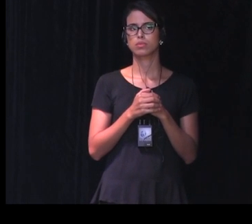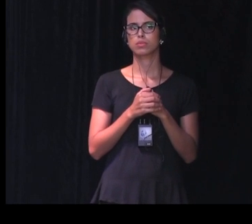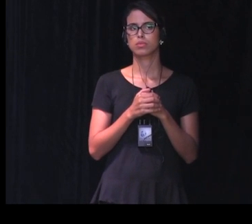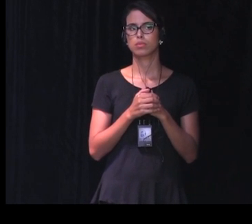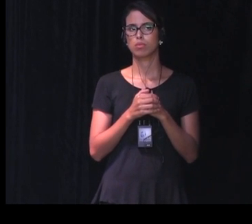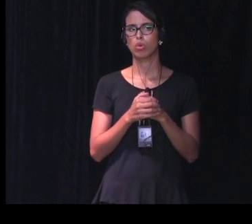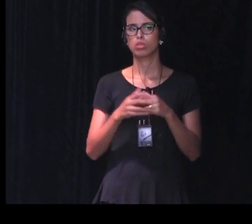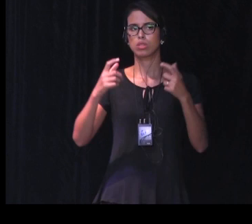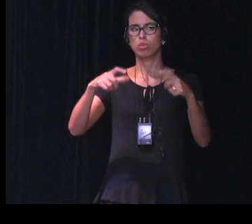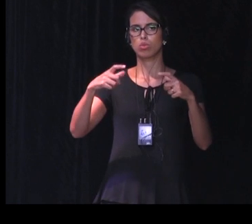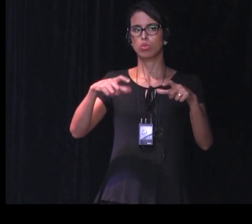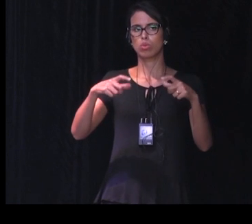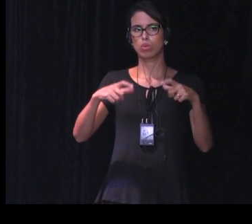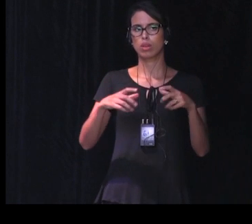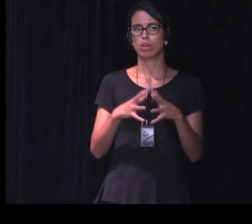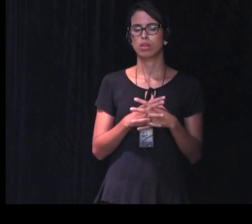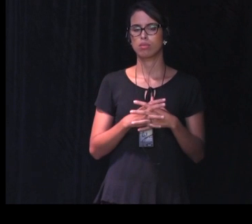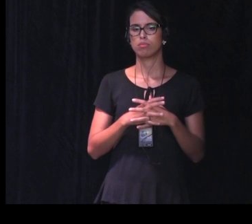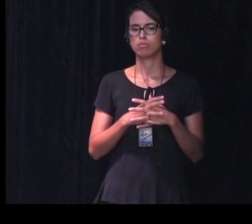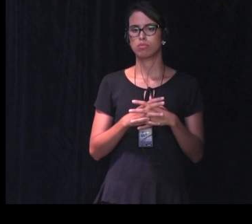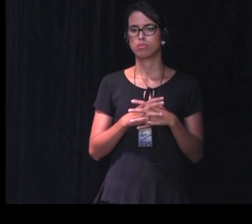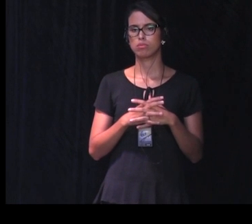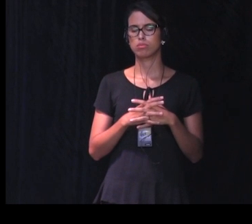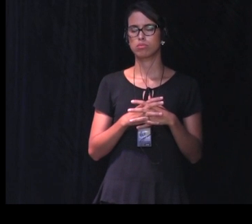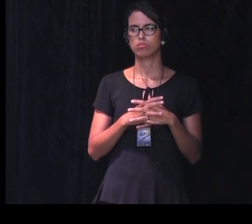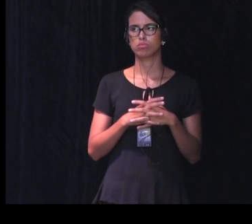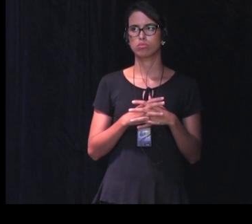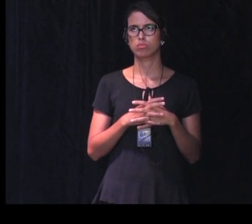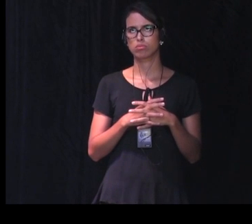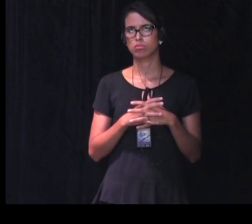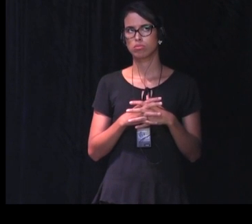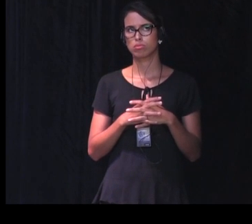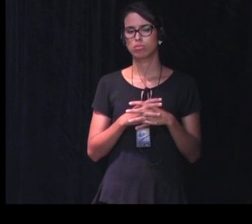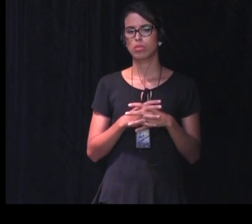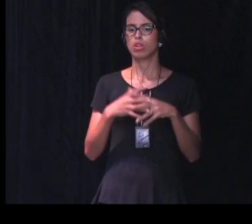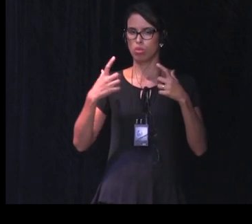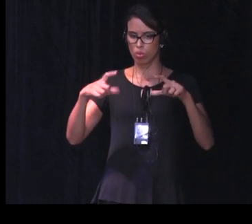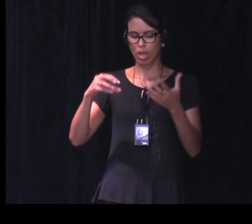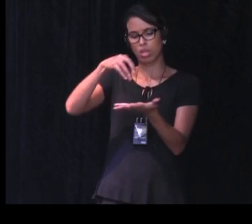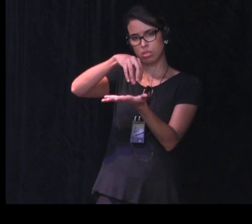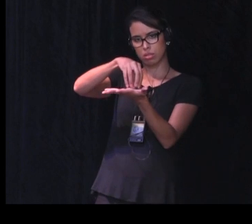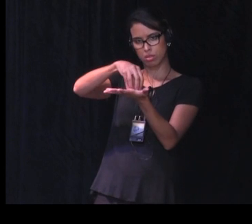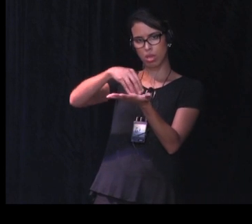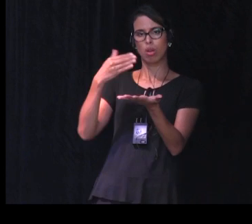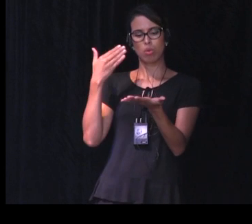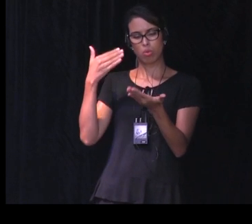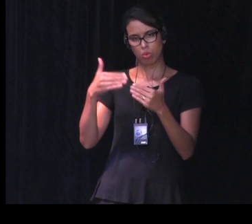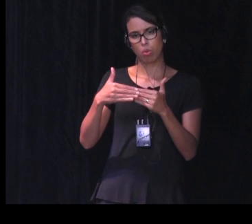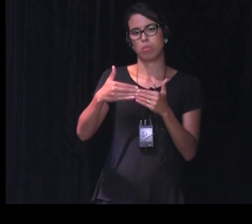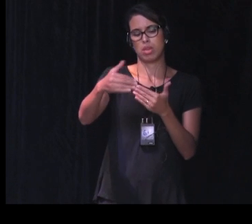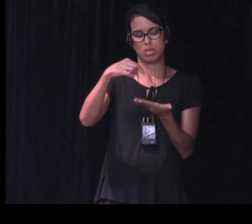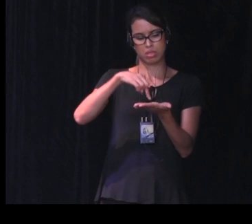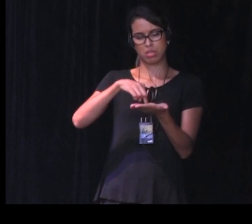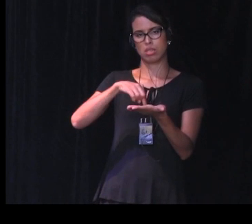história, mas também o local onde aparecem. É diferente que alguma coisa apareça num local